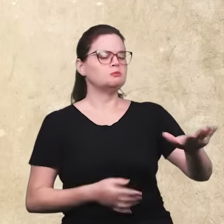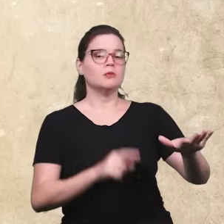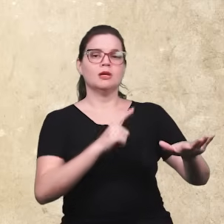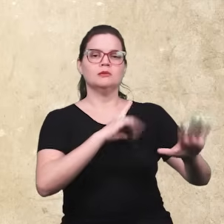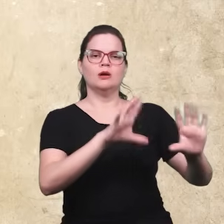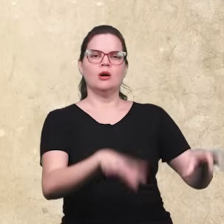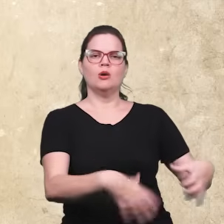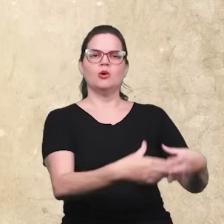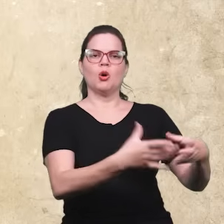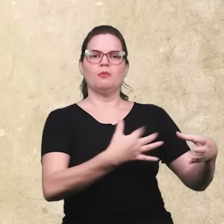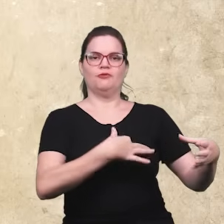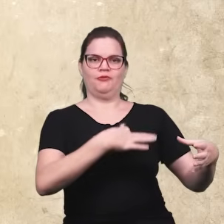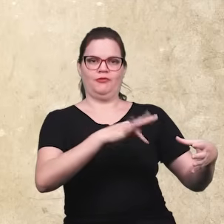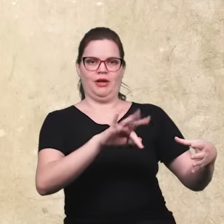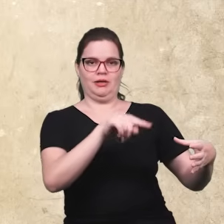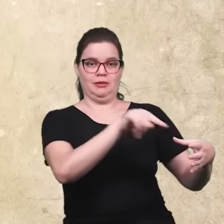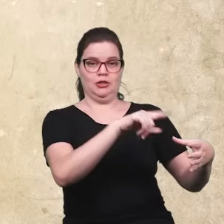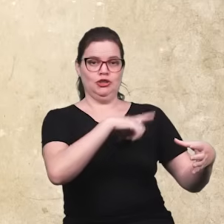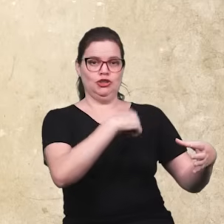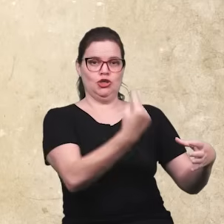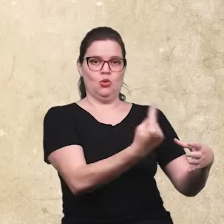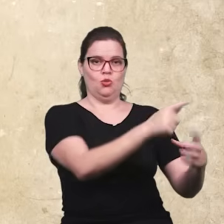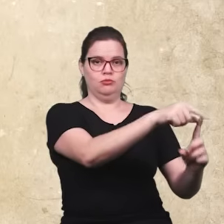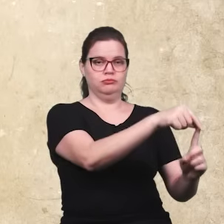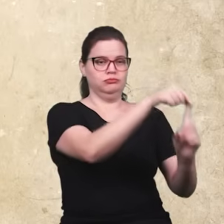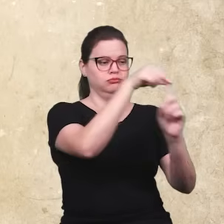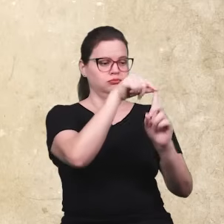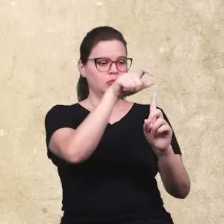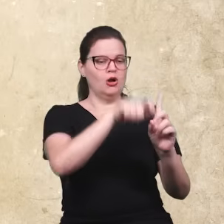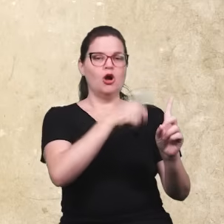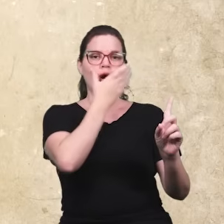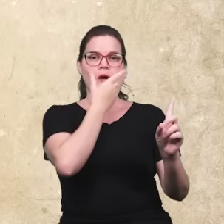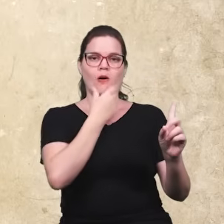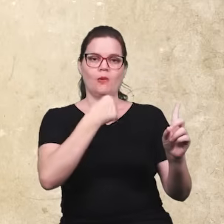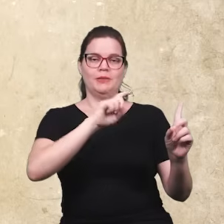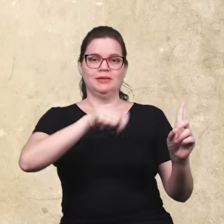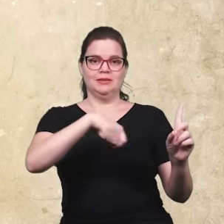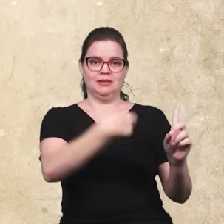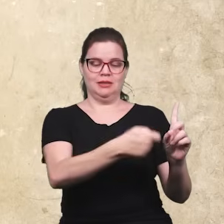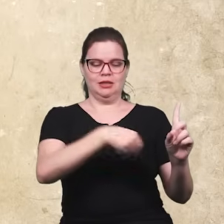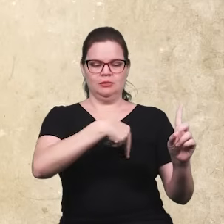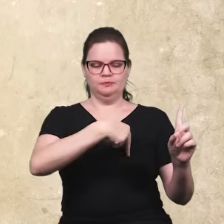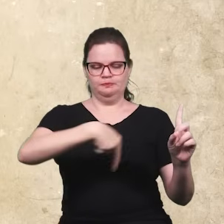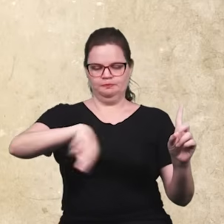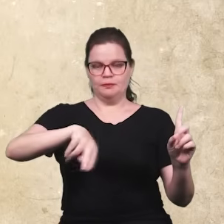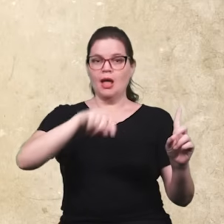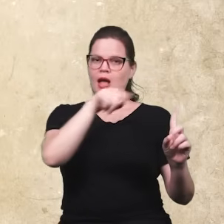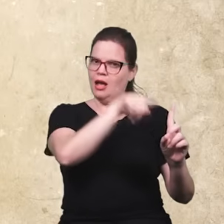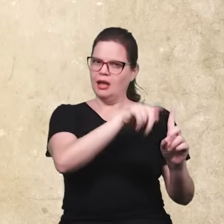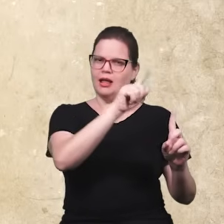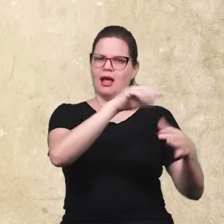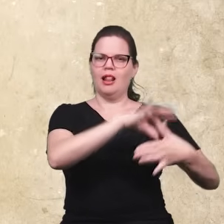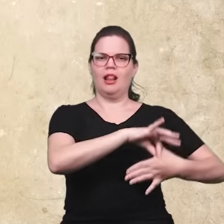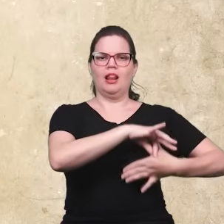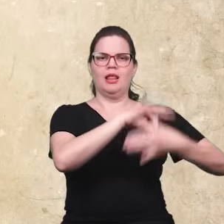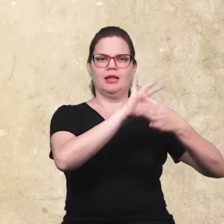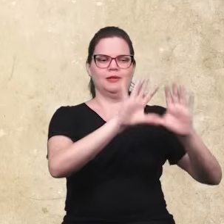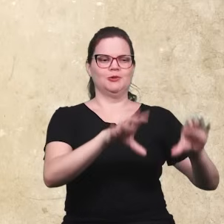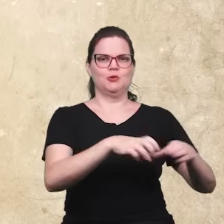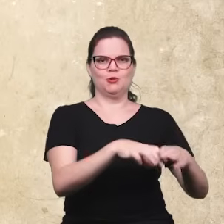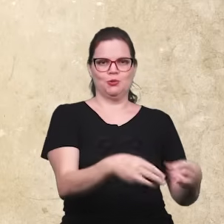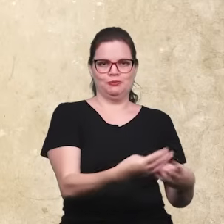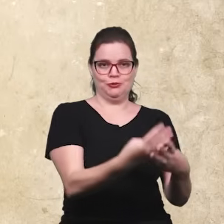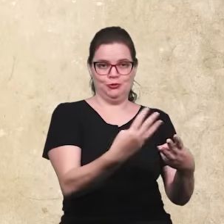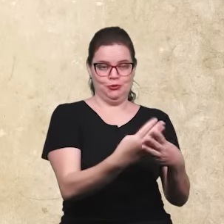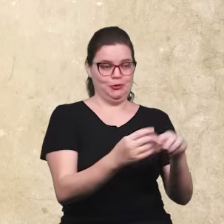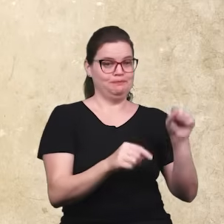os fariseus um homem chamado Nicodemos, príncipe dos judeus. Este foi